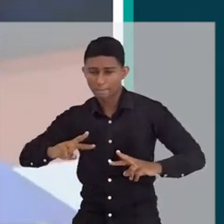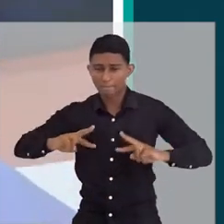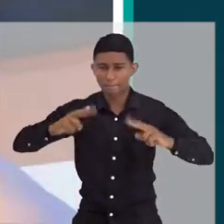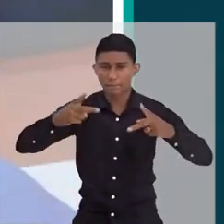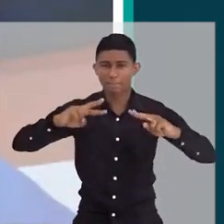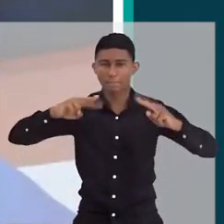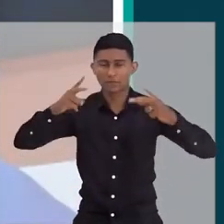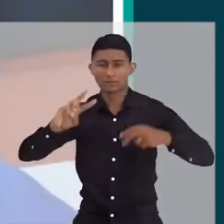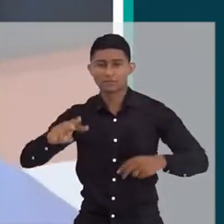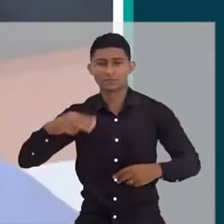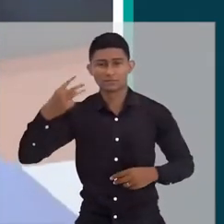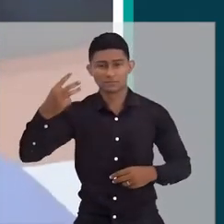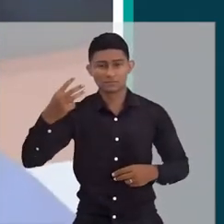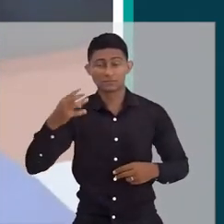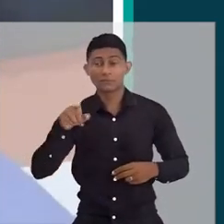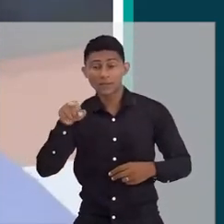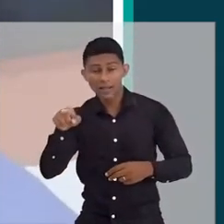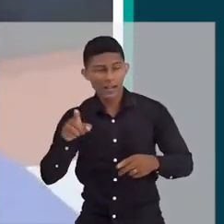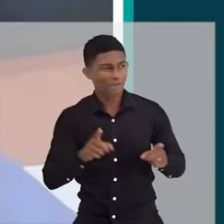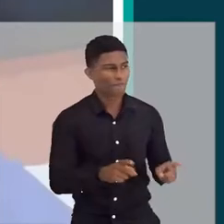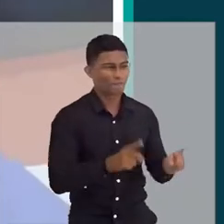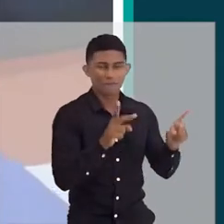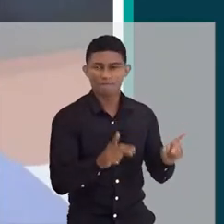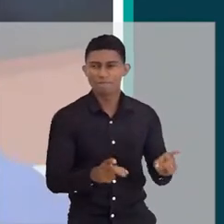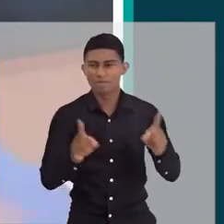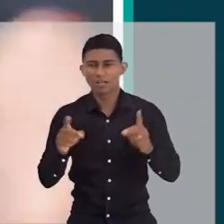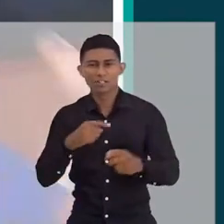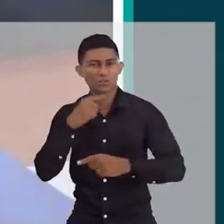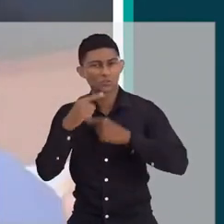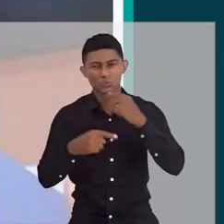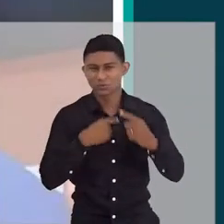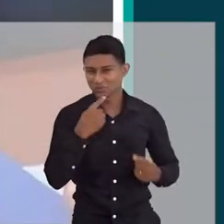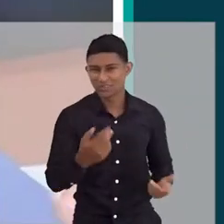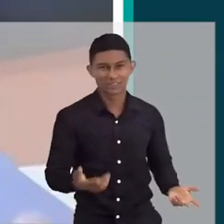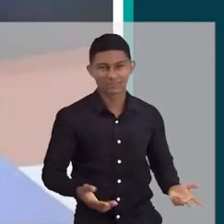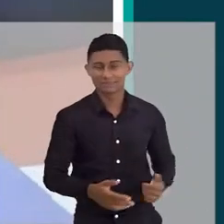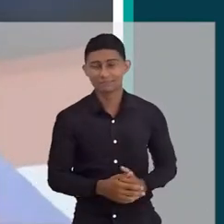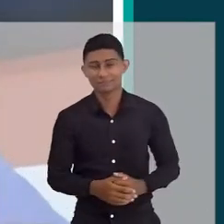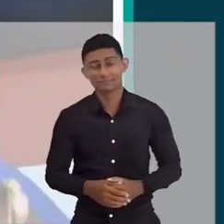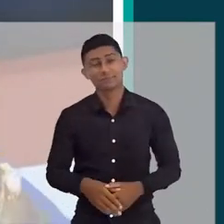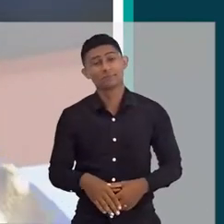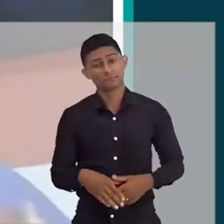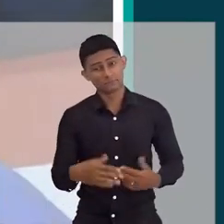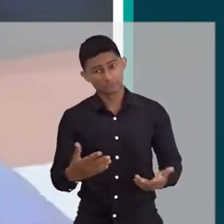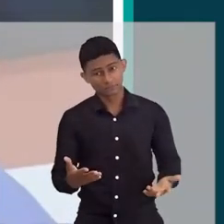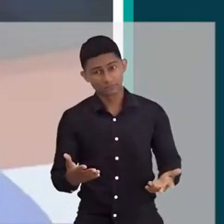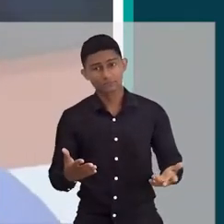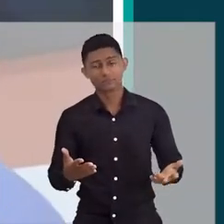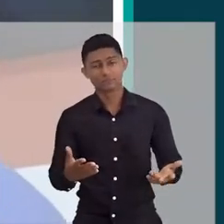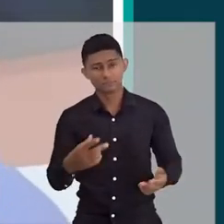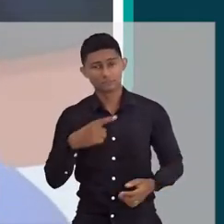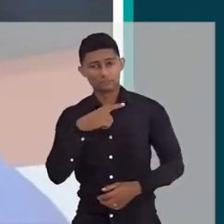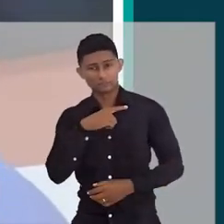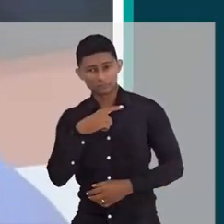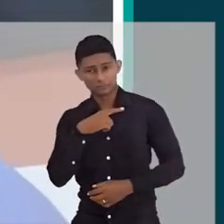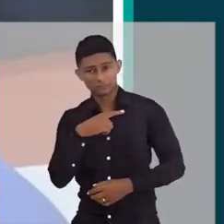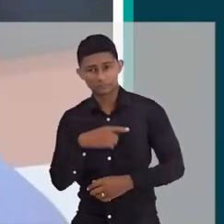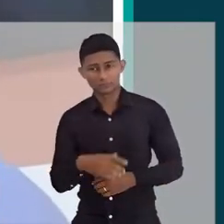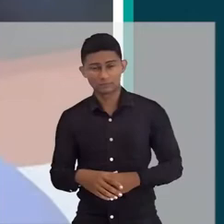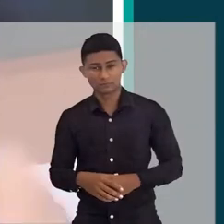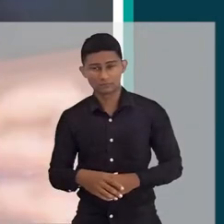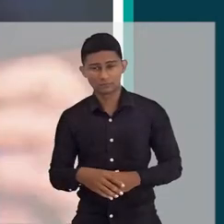Amanda, mas ela não consegue vender tanto quanto a Amanda. Então, existe uma questão